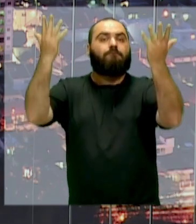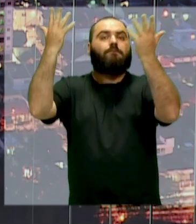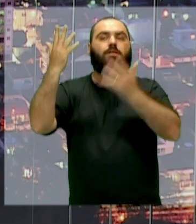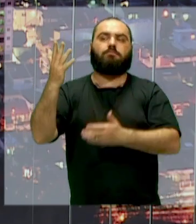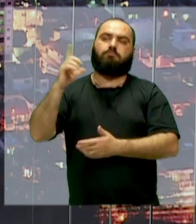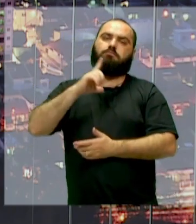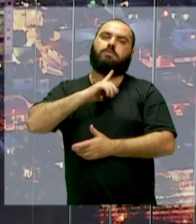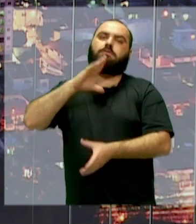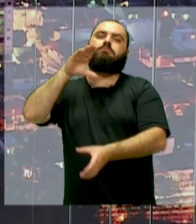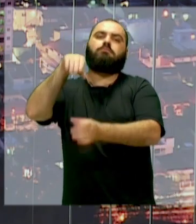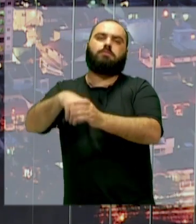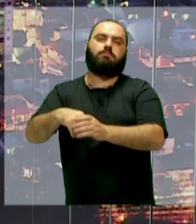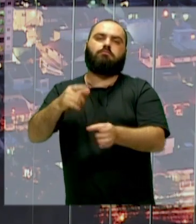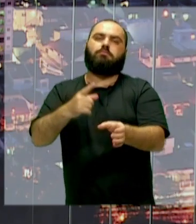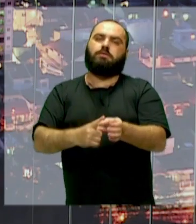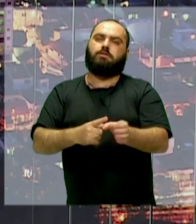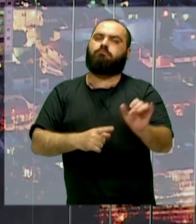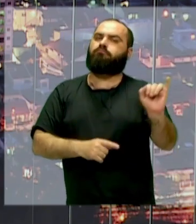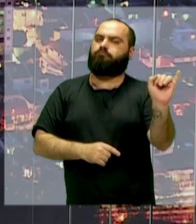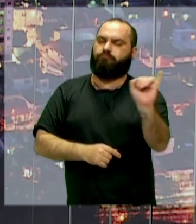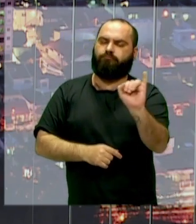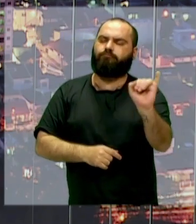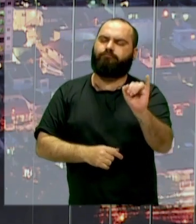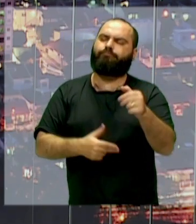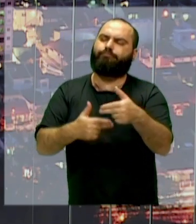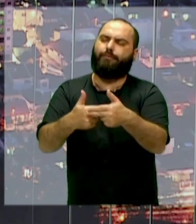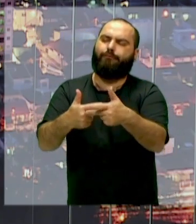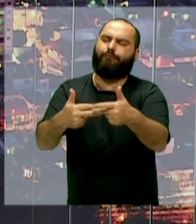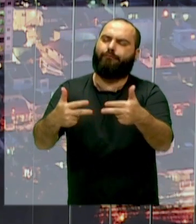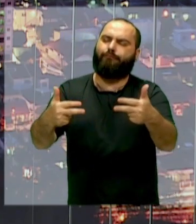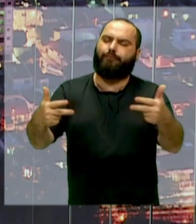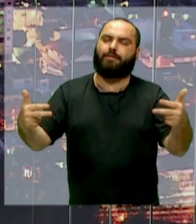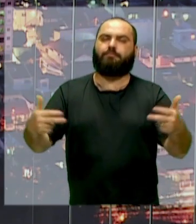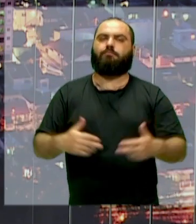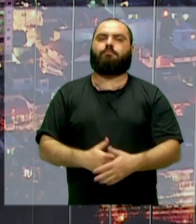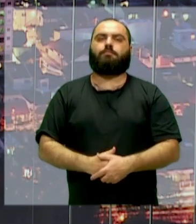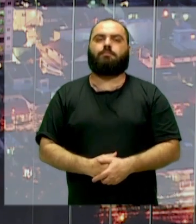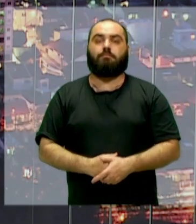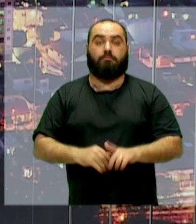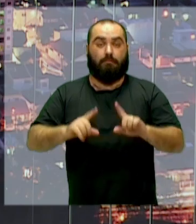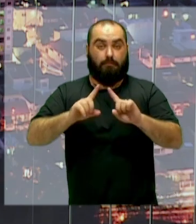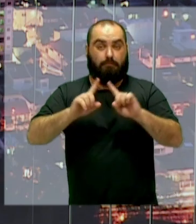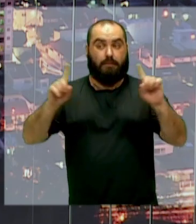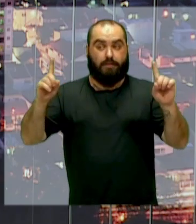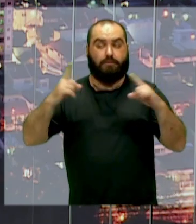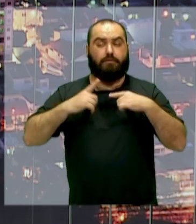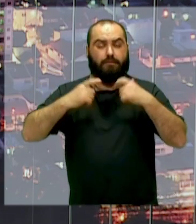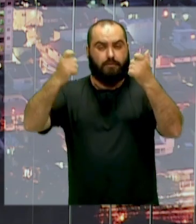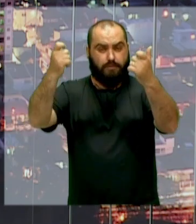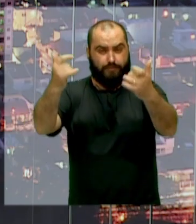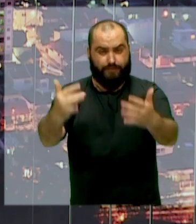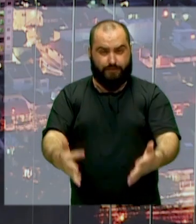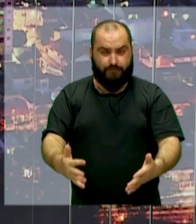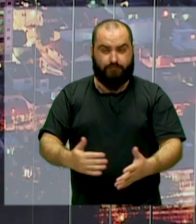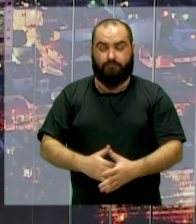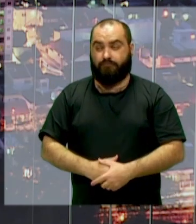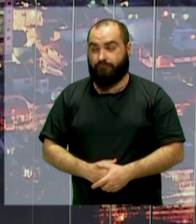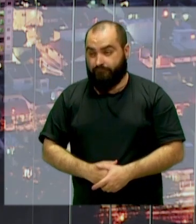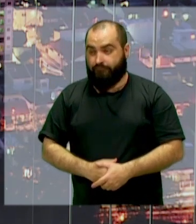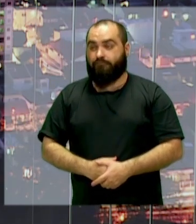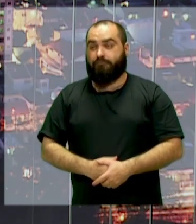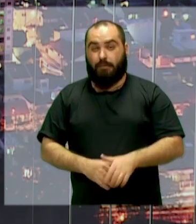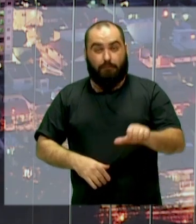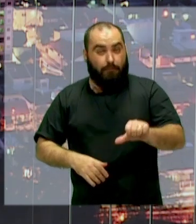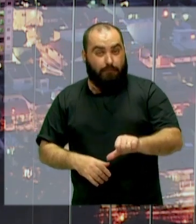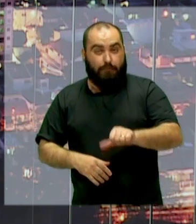várias eh iniciativas diferenciadas mas eu vou te confessar que é a